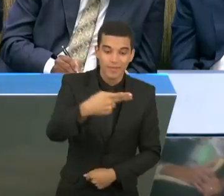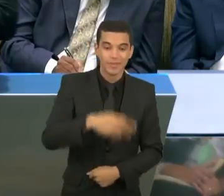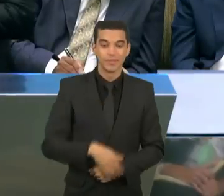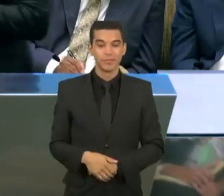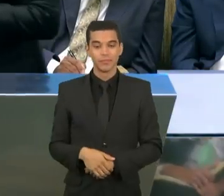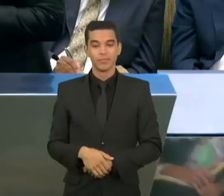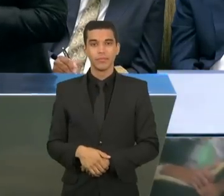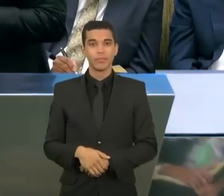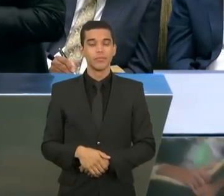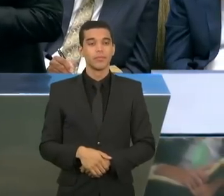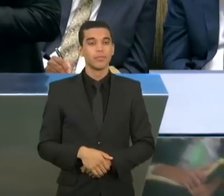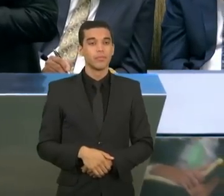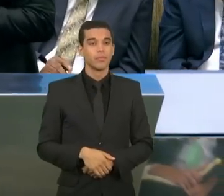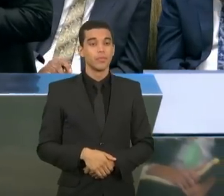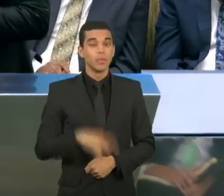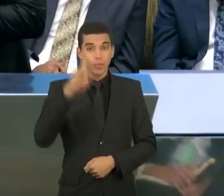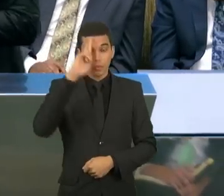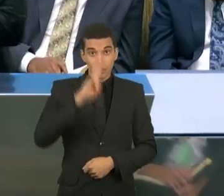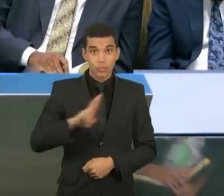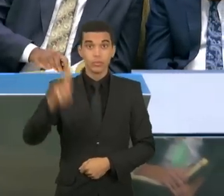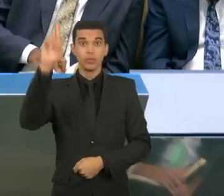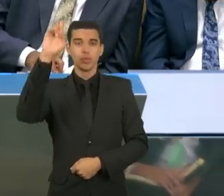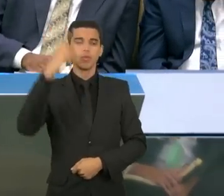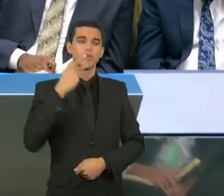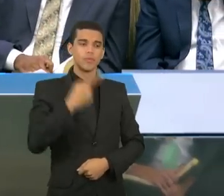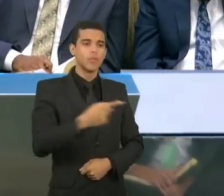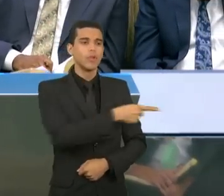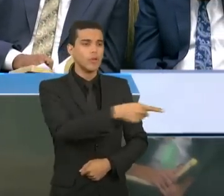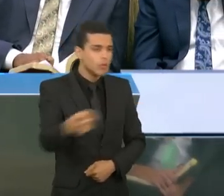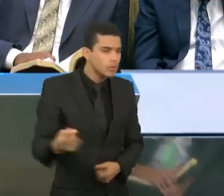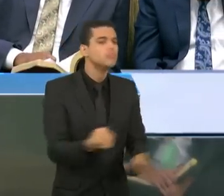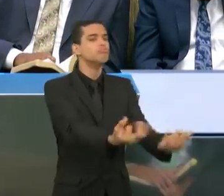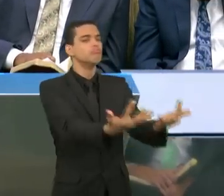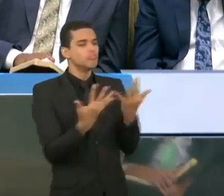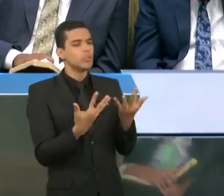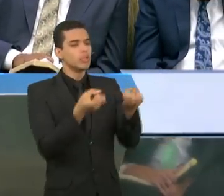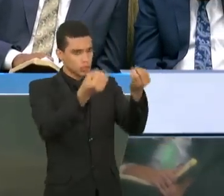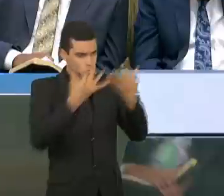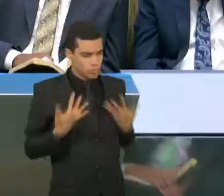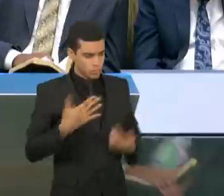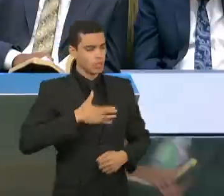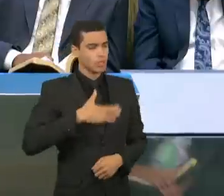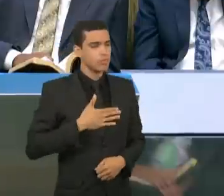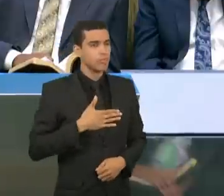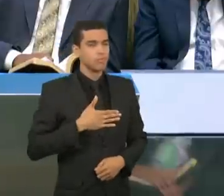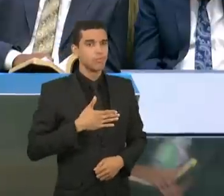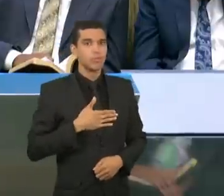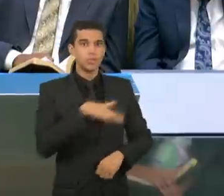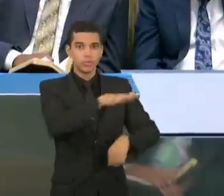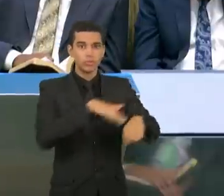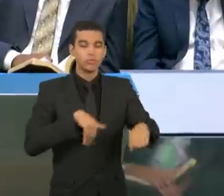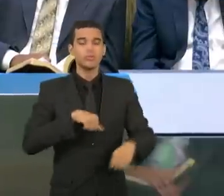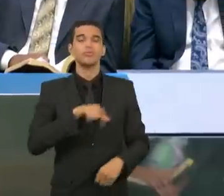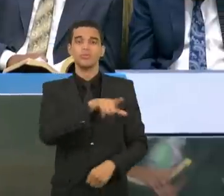Apresentai a vossa causa, diz Yahvé. Apresentai vossas razões. Convoca o rei de